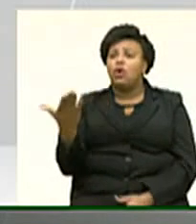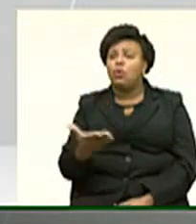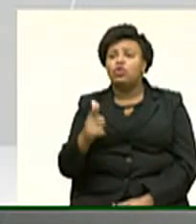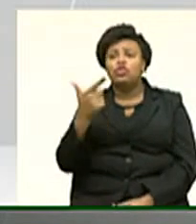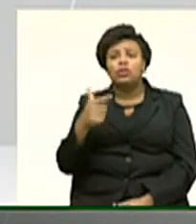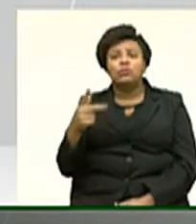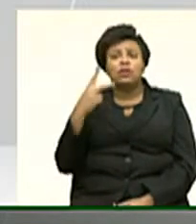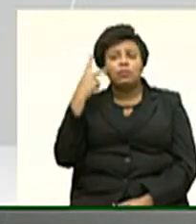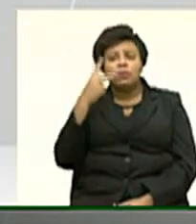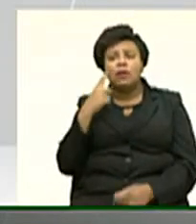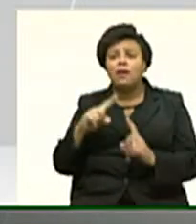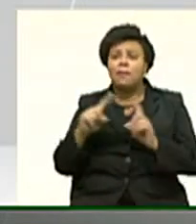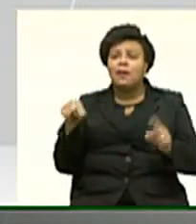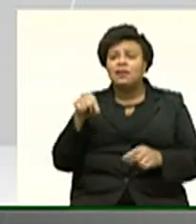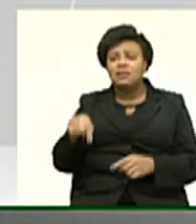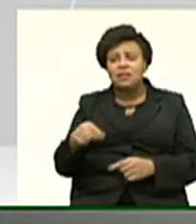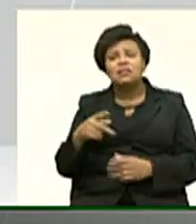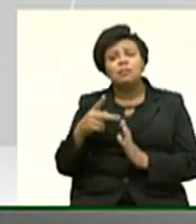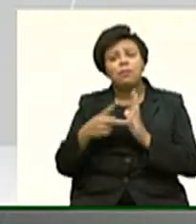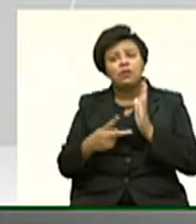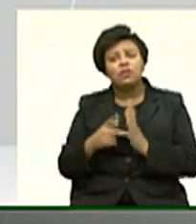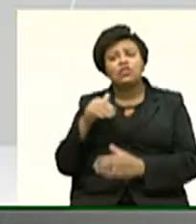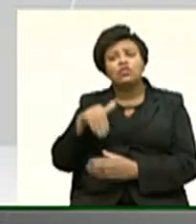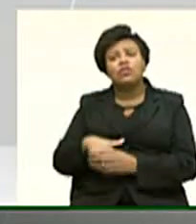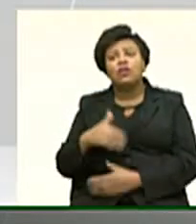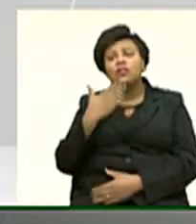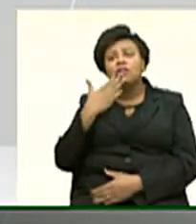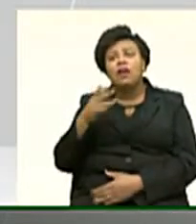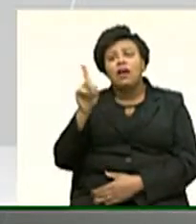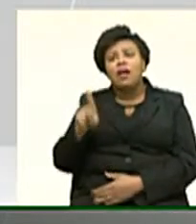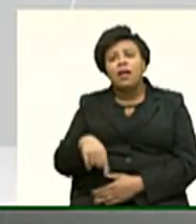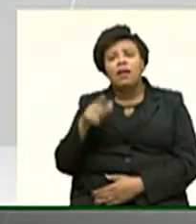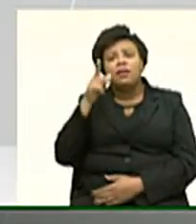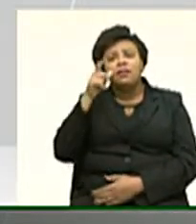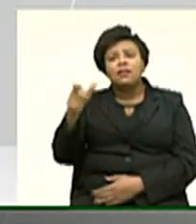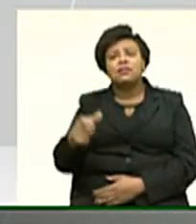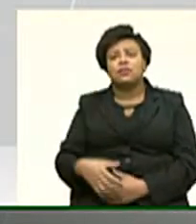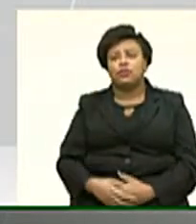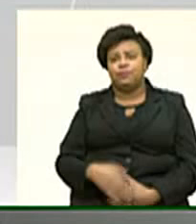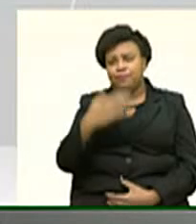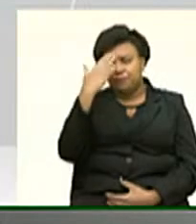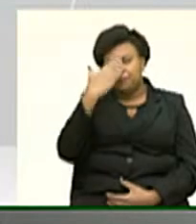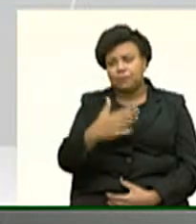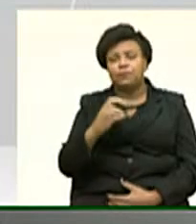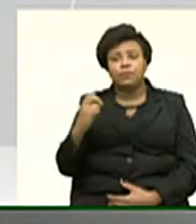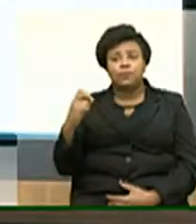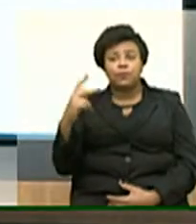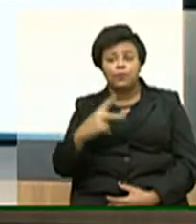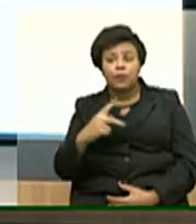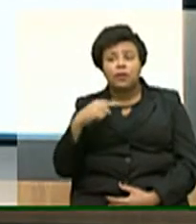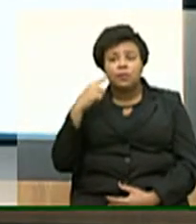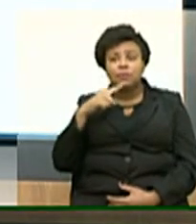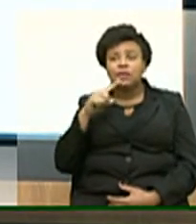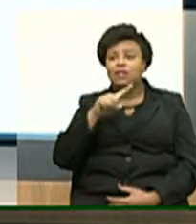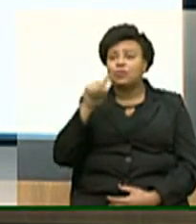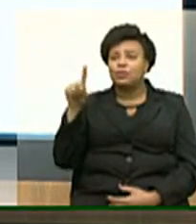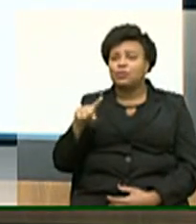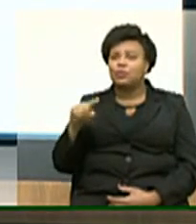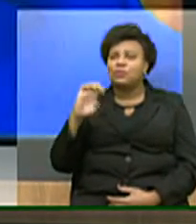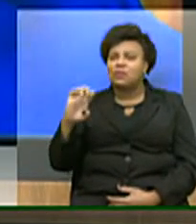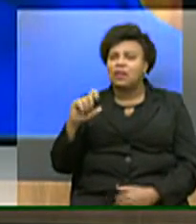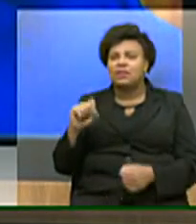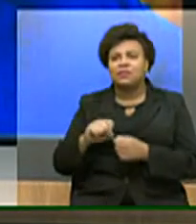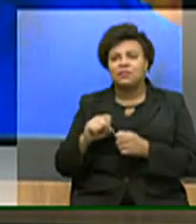social, mas esse projeto nós votamos favoráveis porque é interessante, presidente. Obrigado. Ok, deputado Zé Nunes, que fez